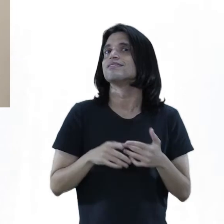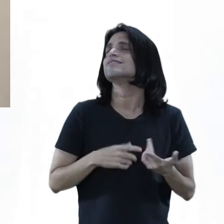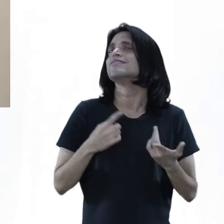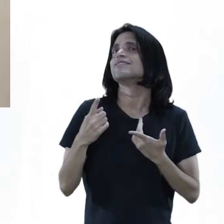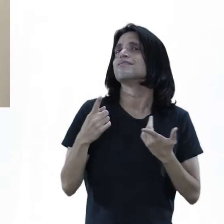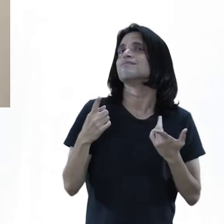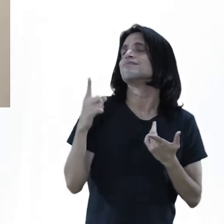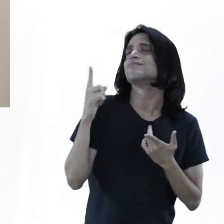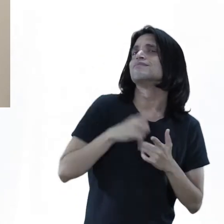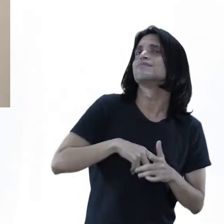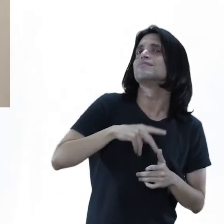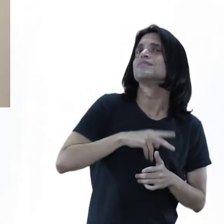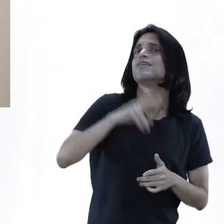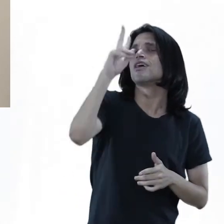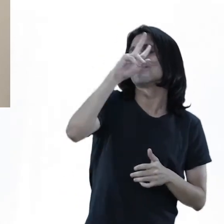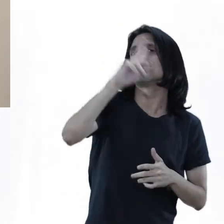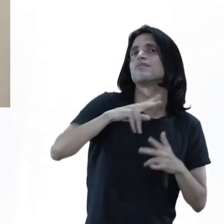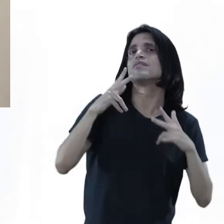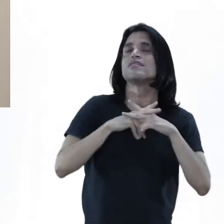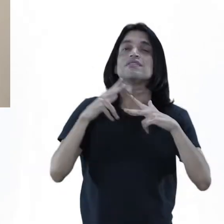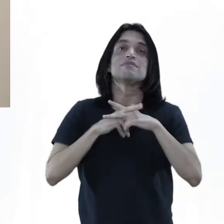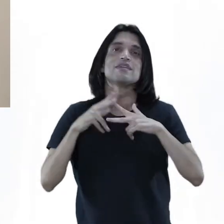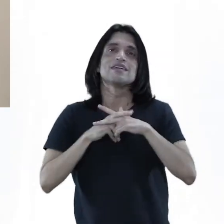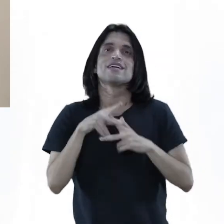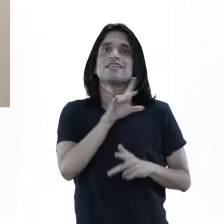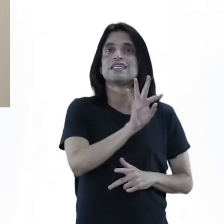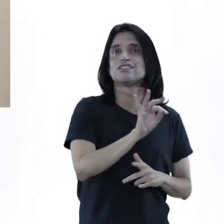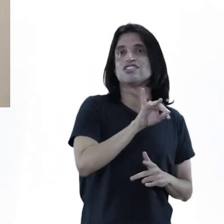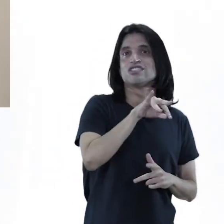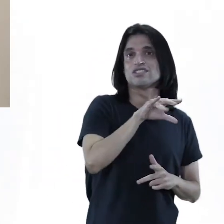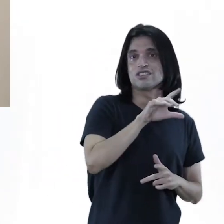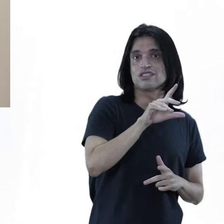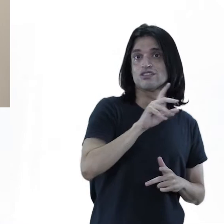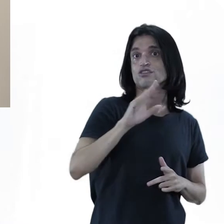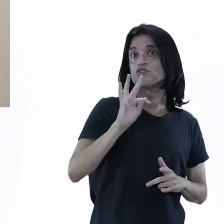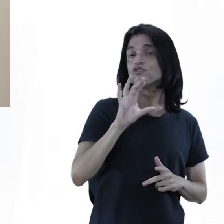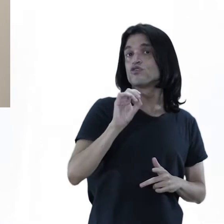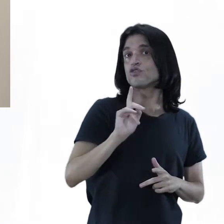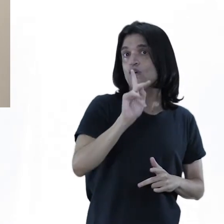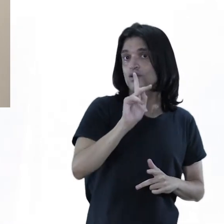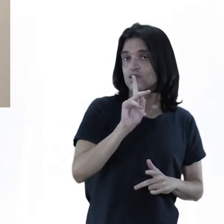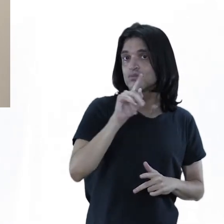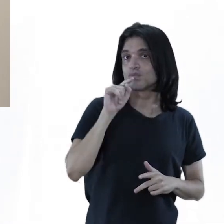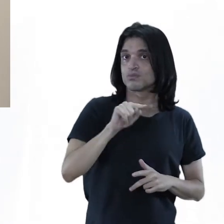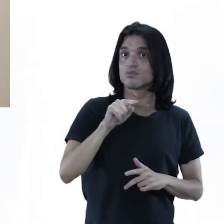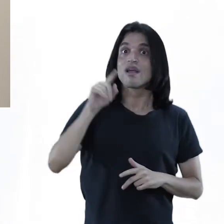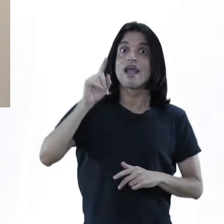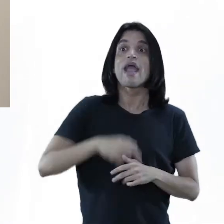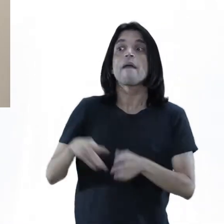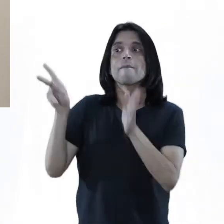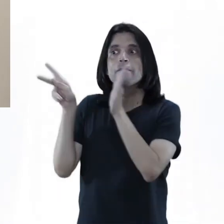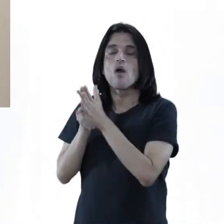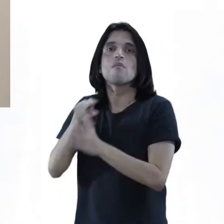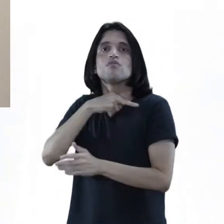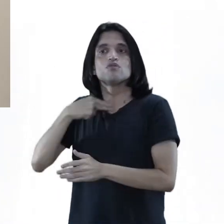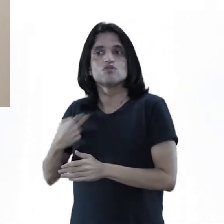do TikTok. Aconteceu isso. O TikTok é um aplicativo chinês. Enquanto ele não foi vendido para os Estados Unidos, praticamente o